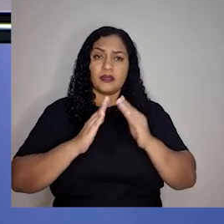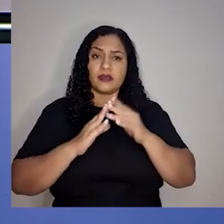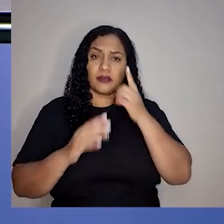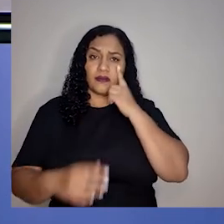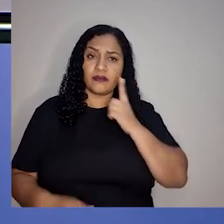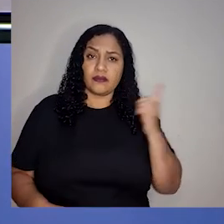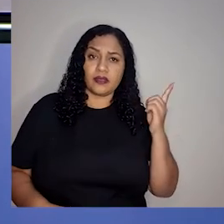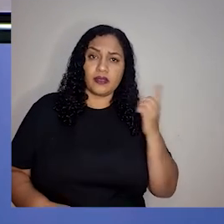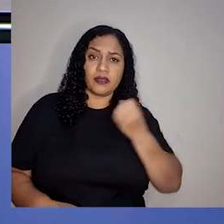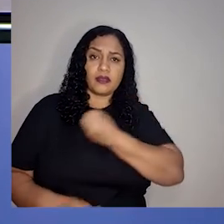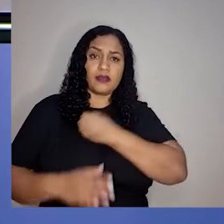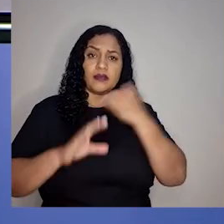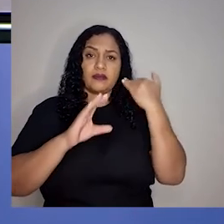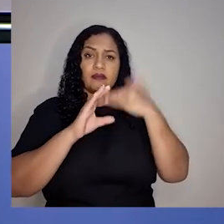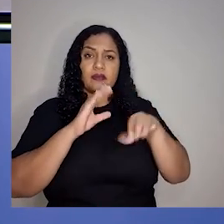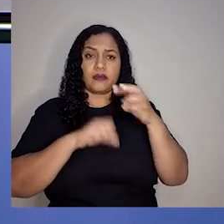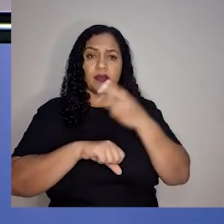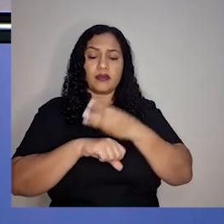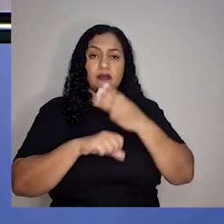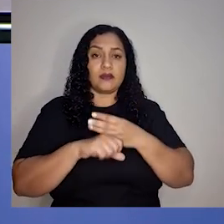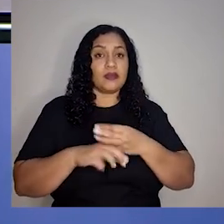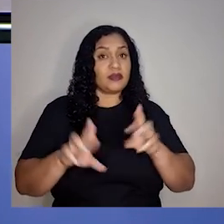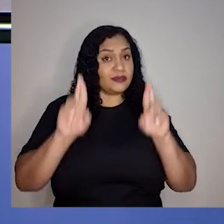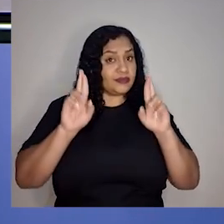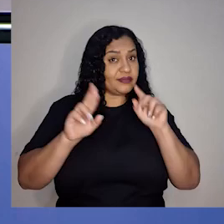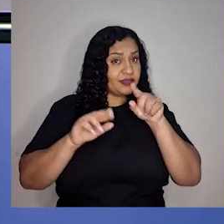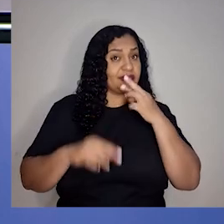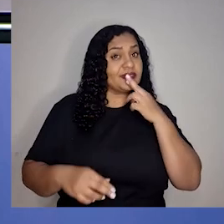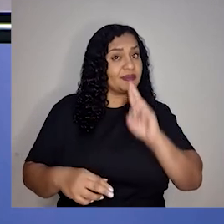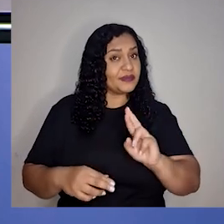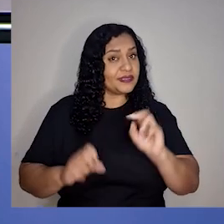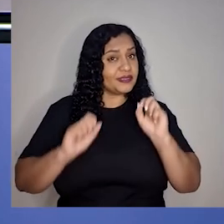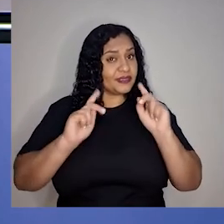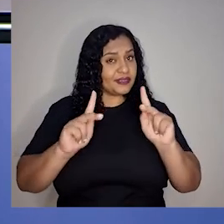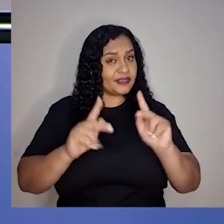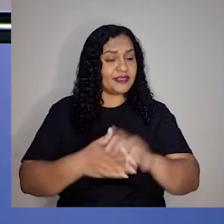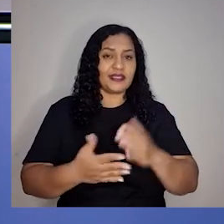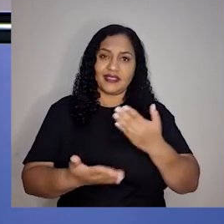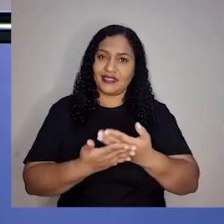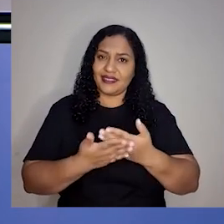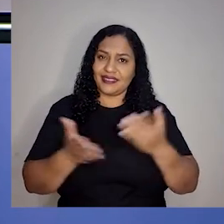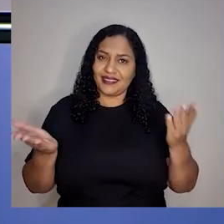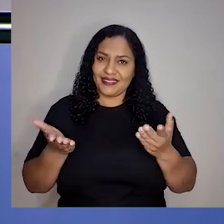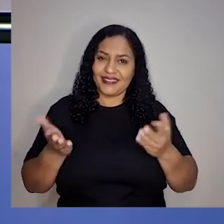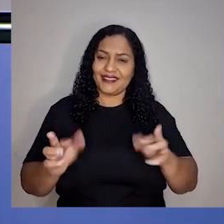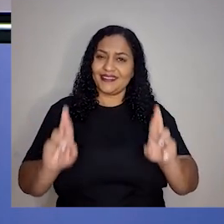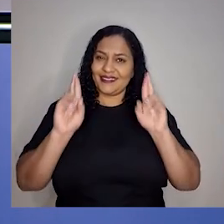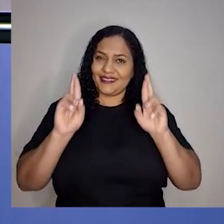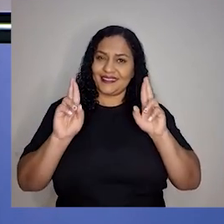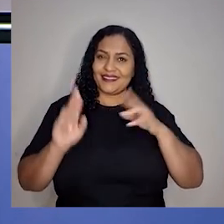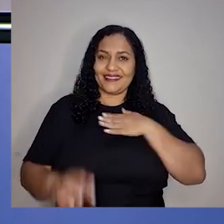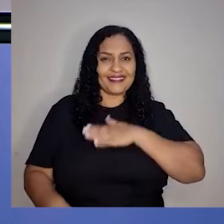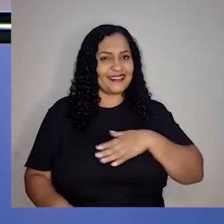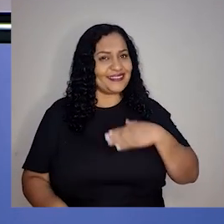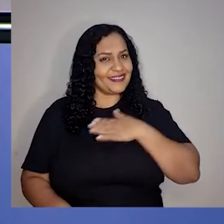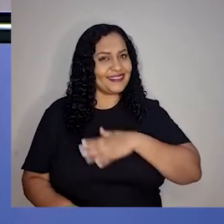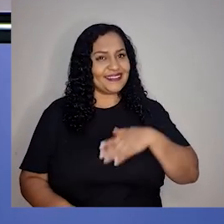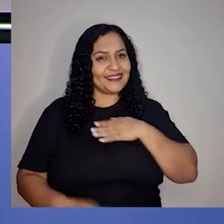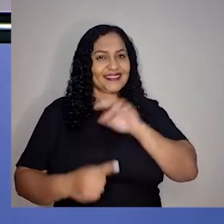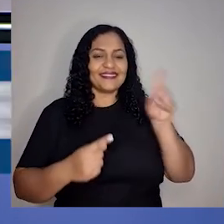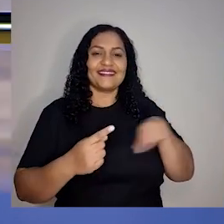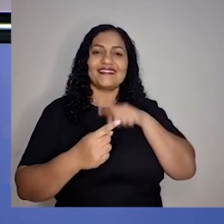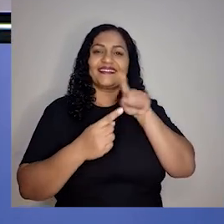para esse número que vai aparecer na tela e eu aguardo pela resolução de vocês Essa foi a aula de hoje Espero que tenham gostado